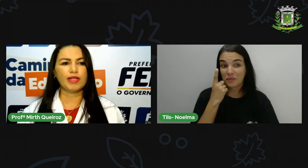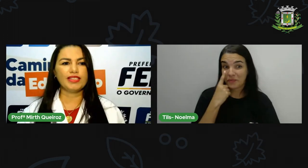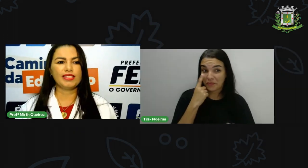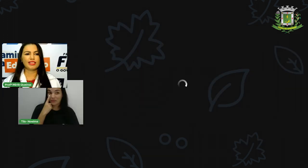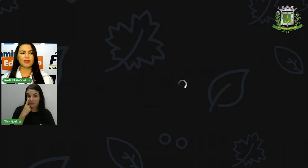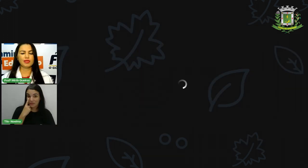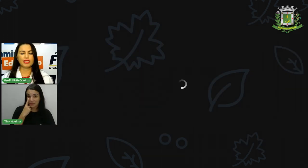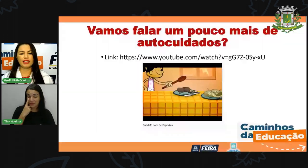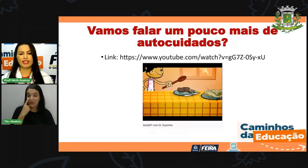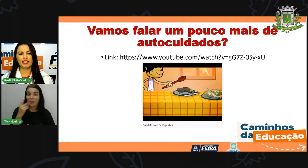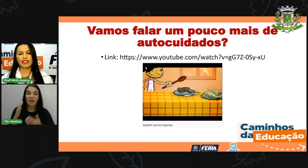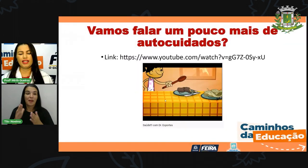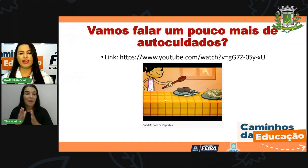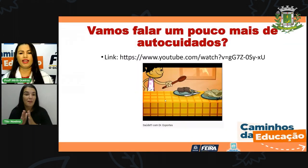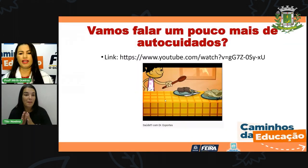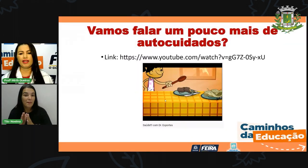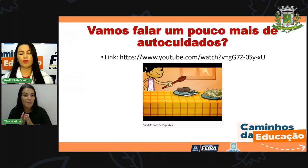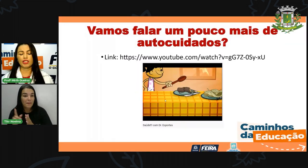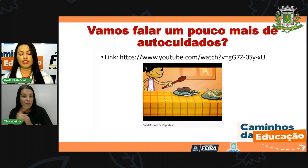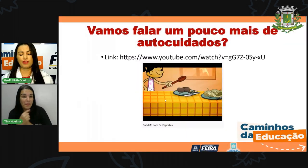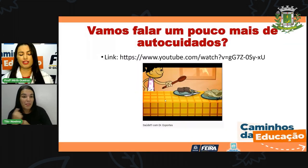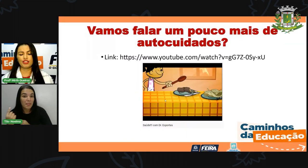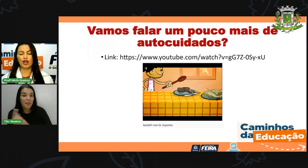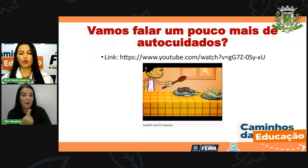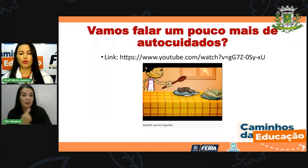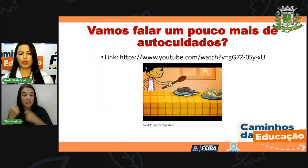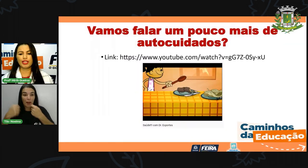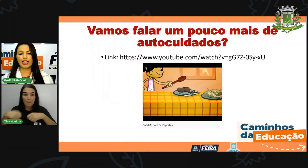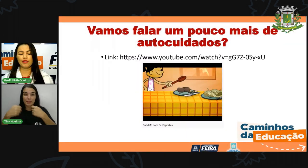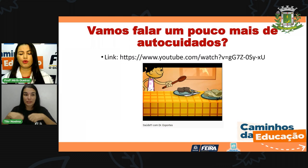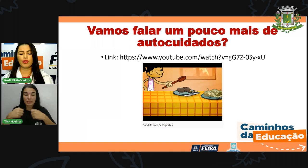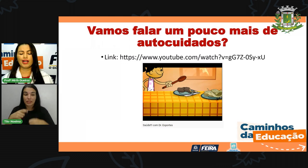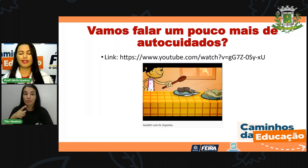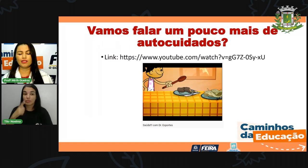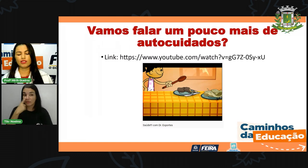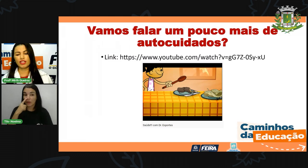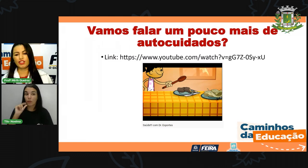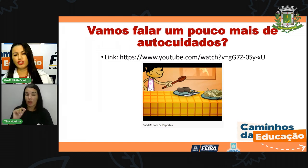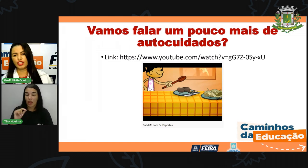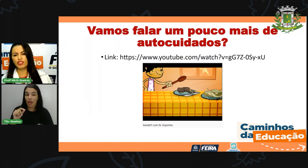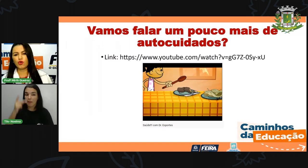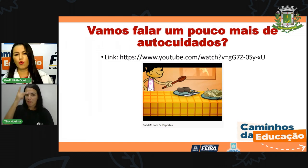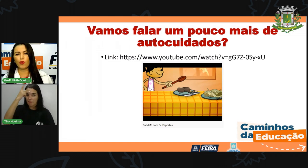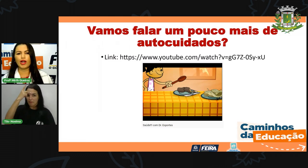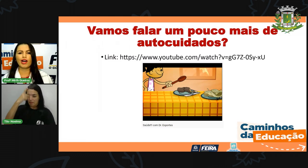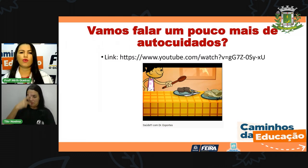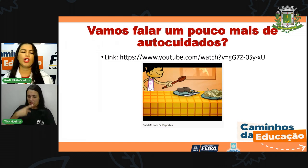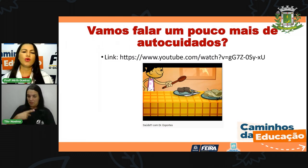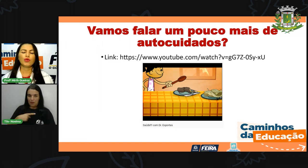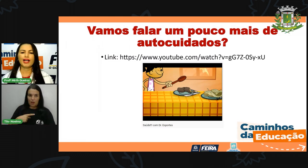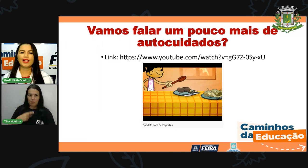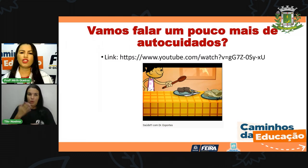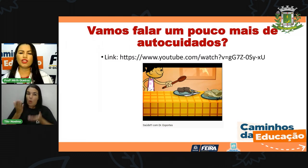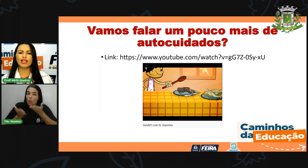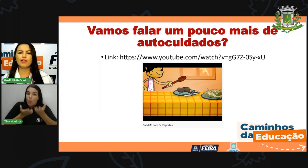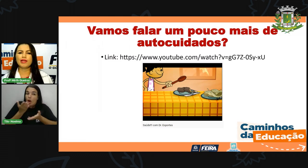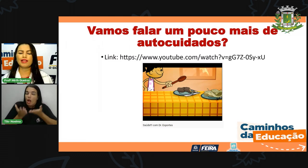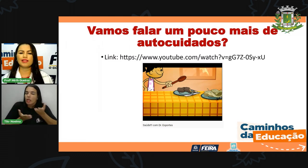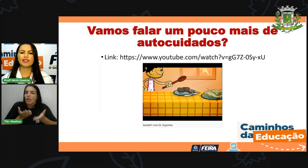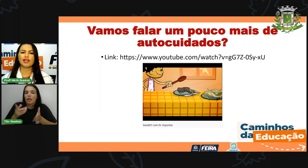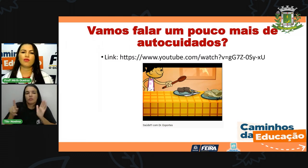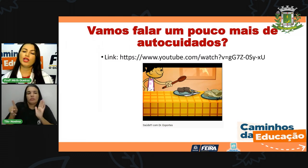nós precisamos aí, quando a gente fala de autocuidado, cuidar da nossa higiene corporal, cuidar da